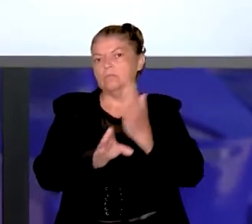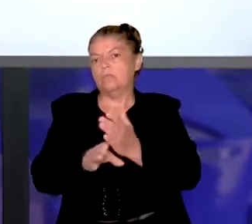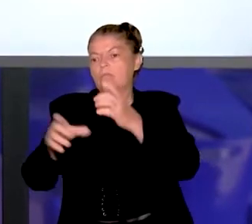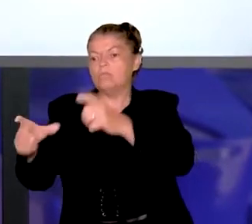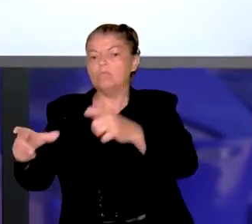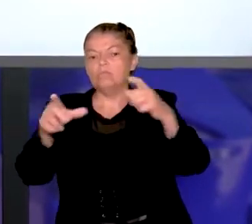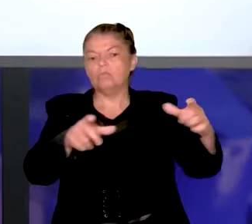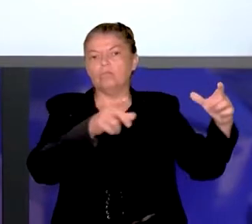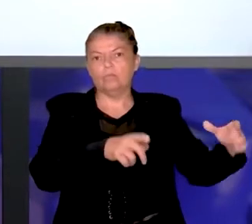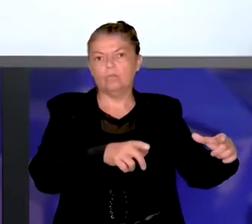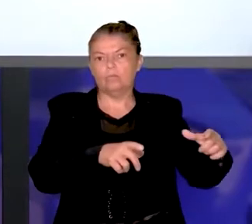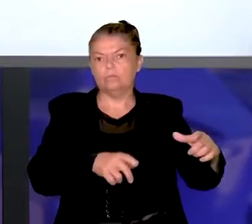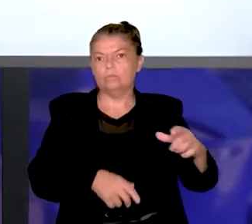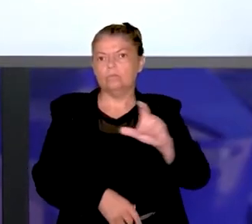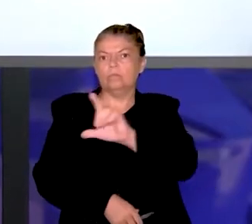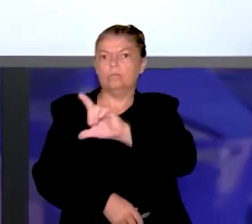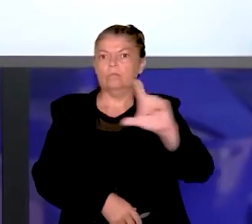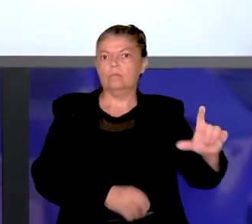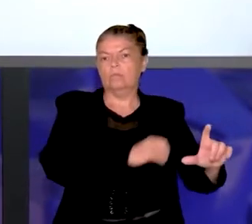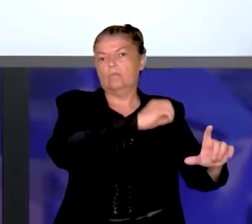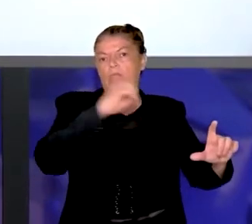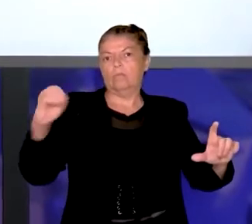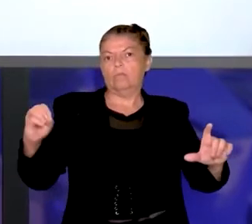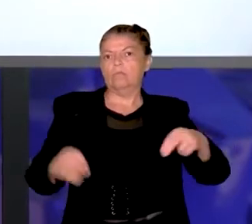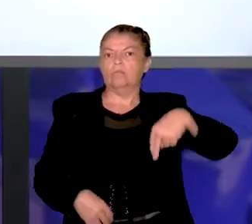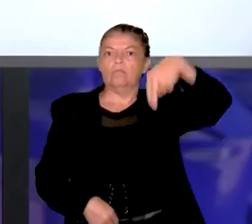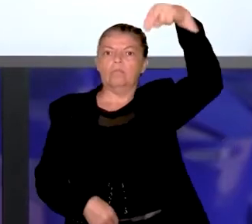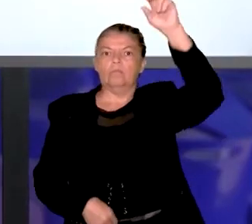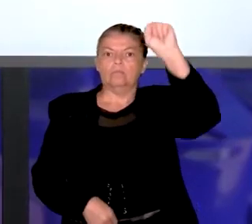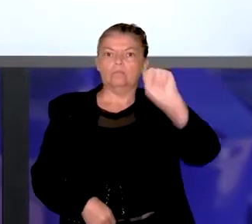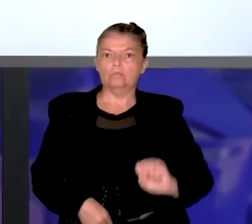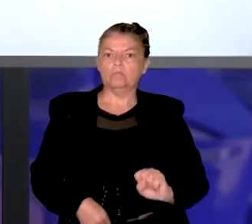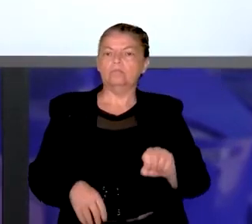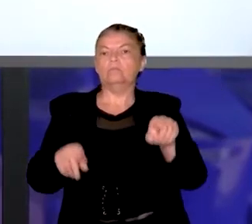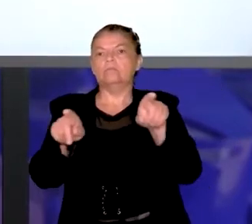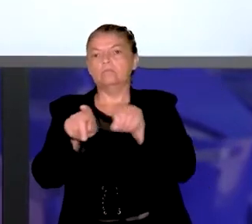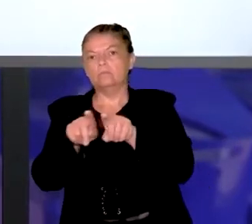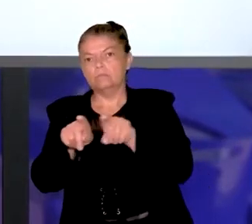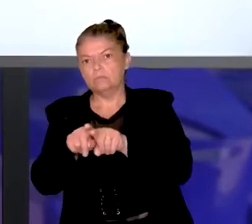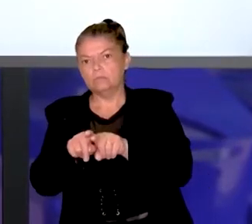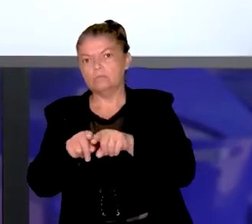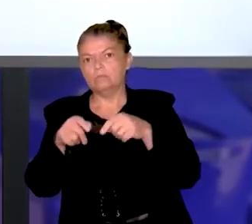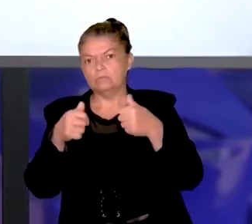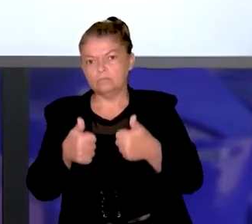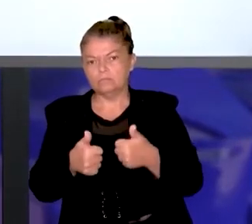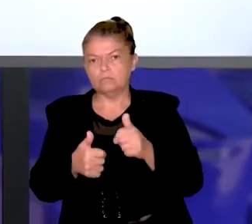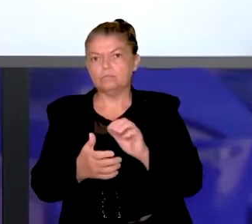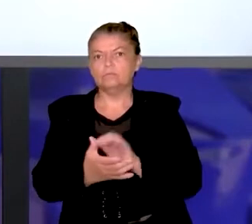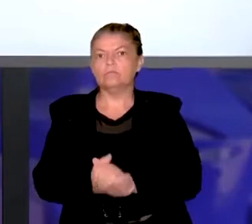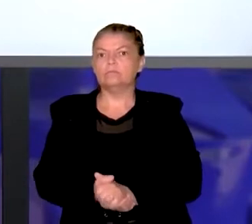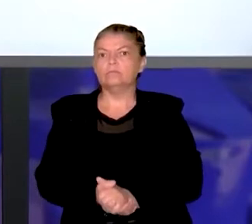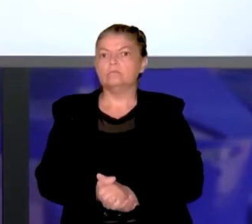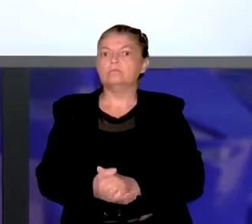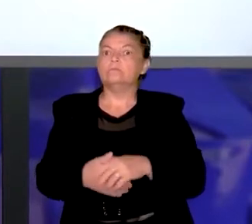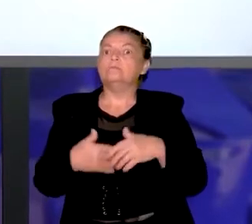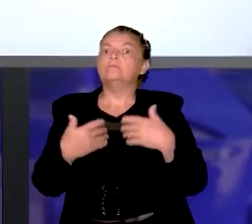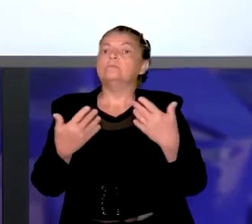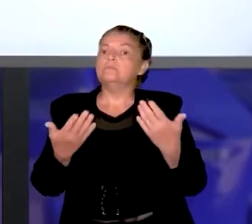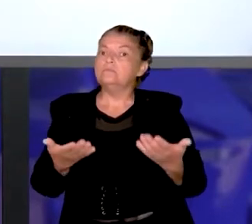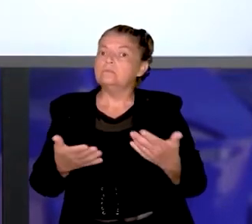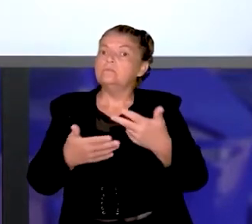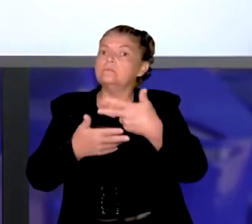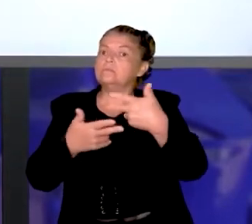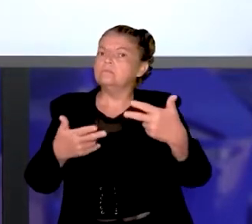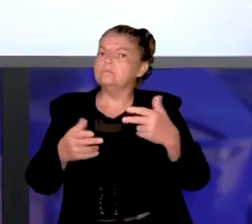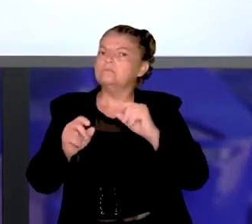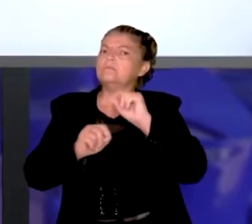norte e sul, e os pontos colaterais. Nordeste, sudeste, sudoeste e noroeste. Esses pontos colaterais